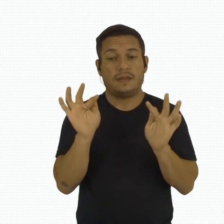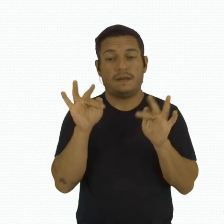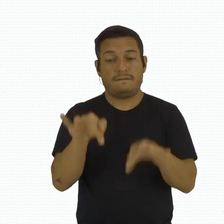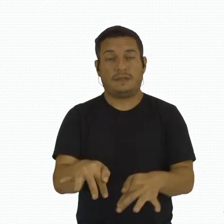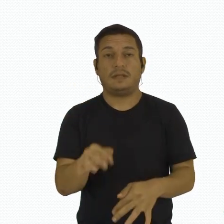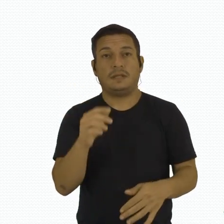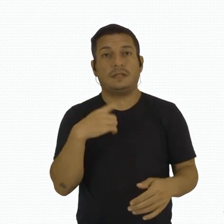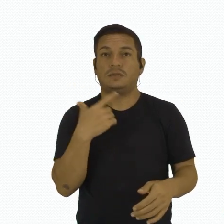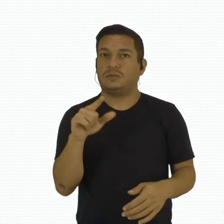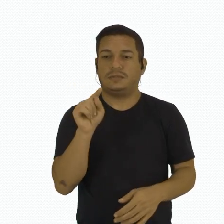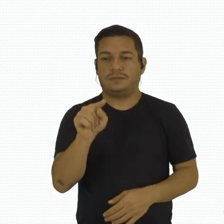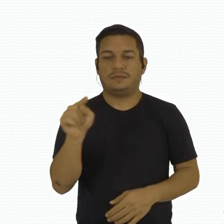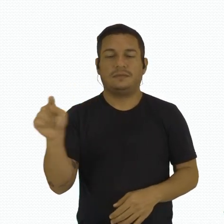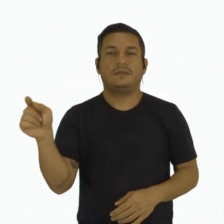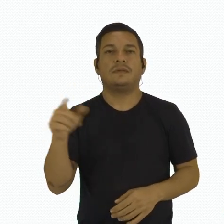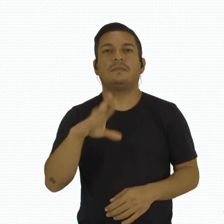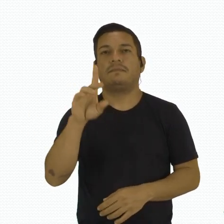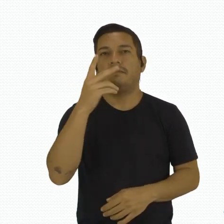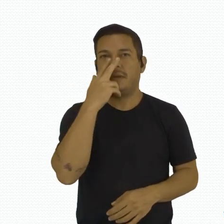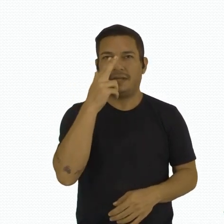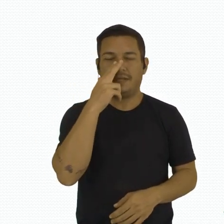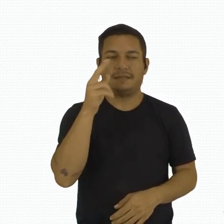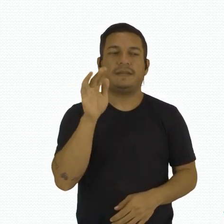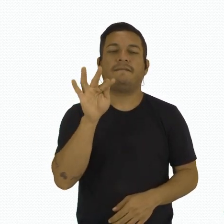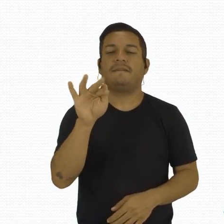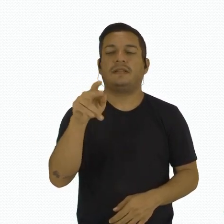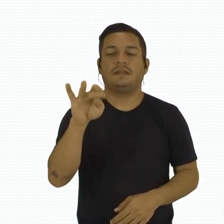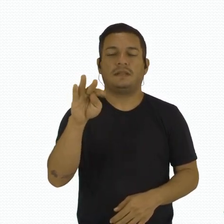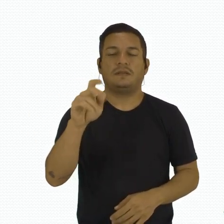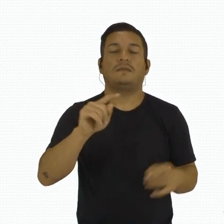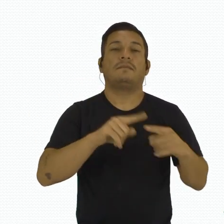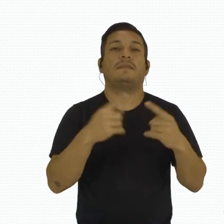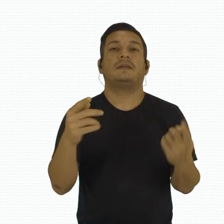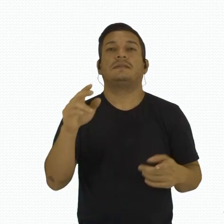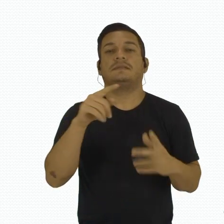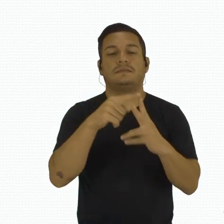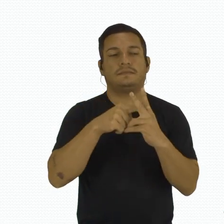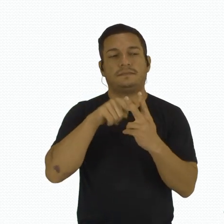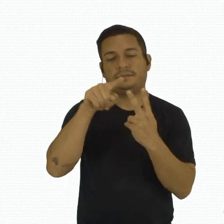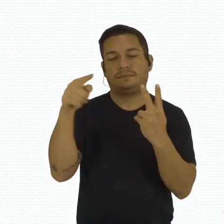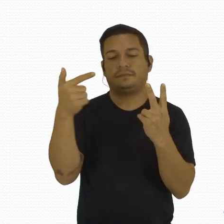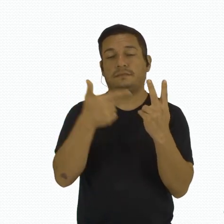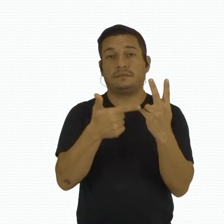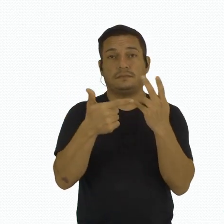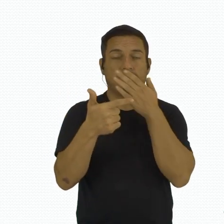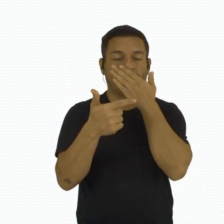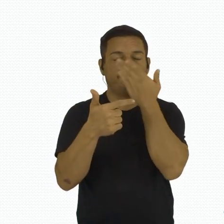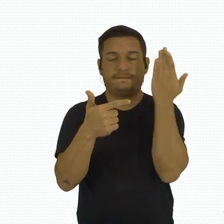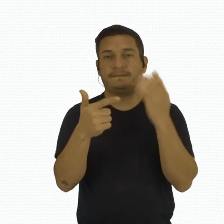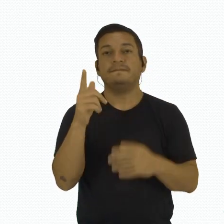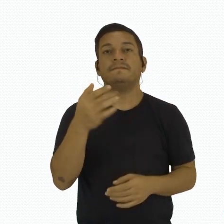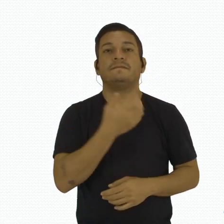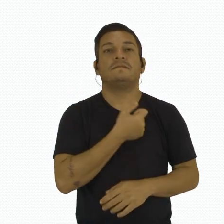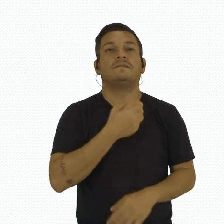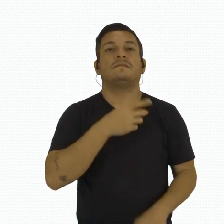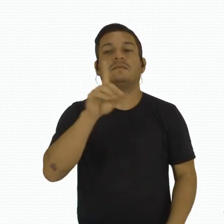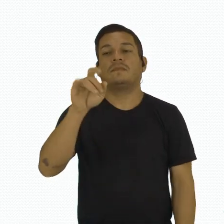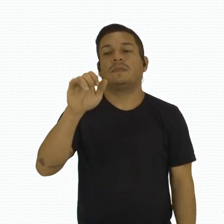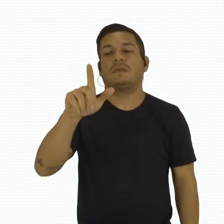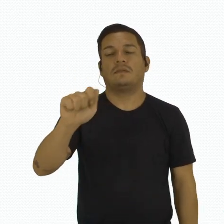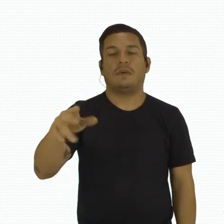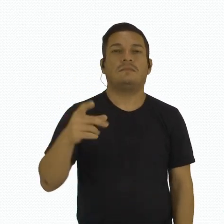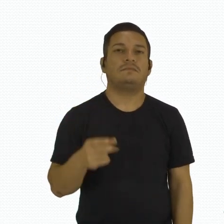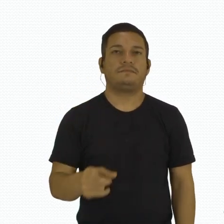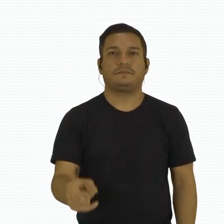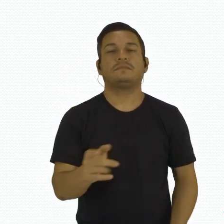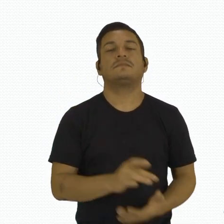na calculadora parece que é um decimal finito, mas a raiz de 2 aí, assim como o número π também, são números decimais